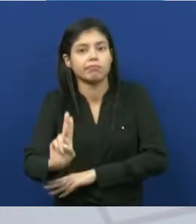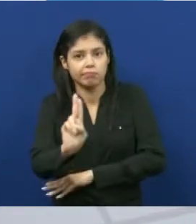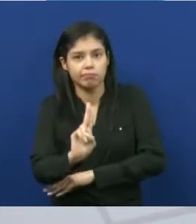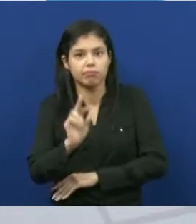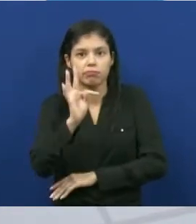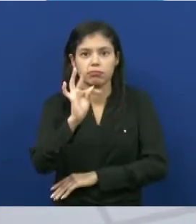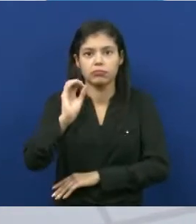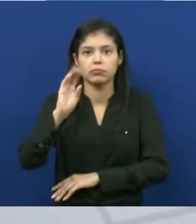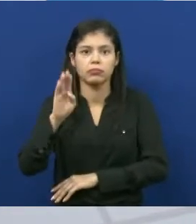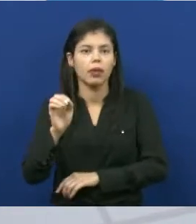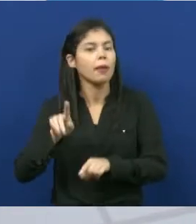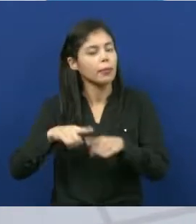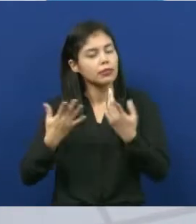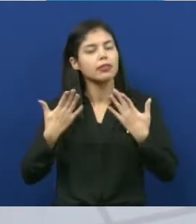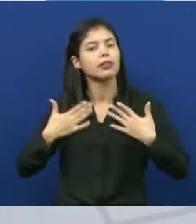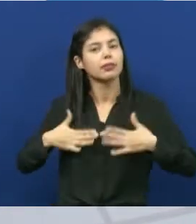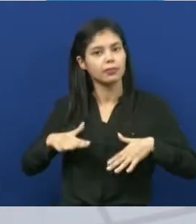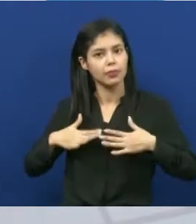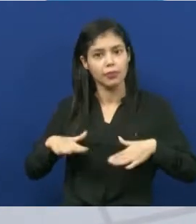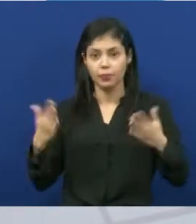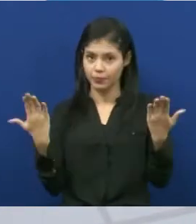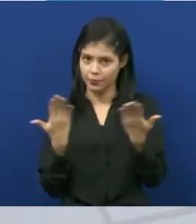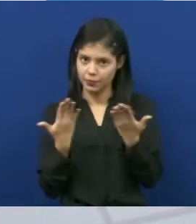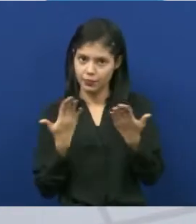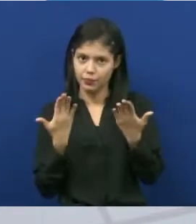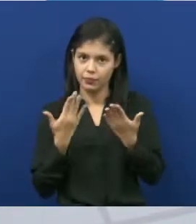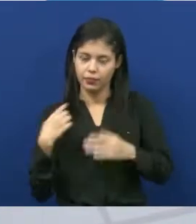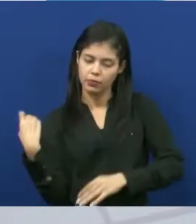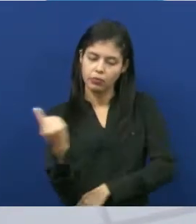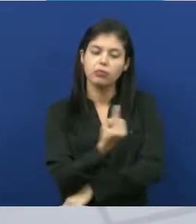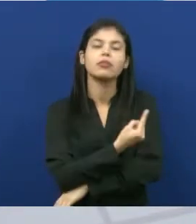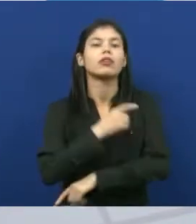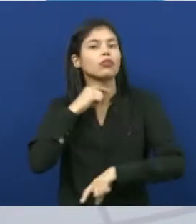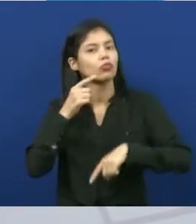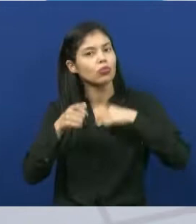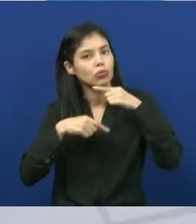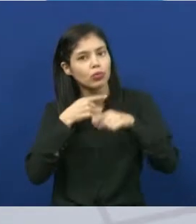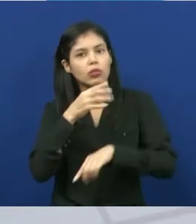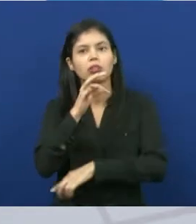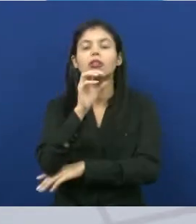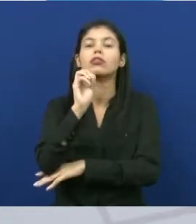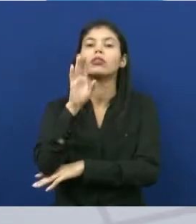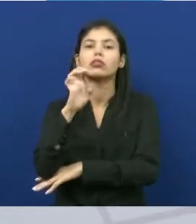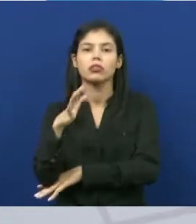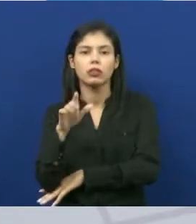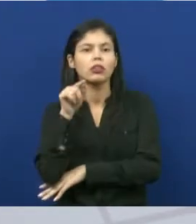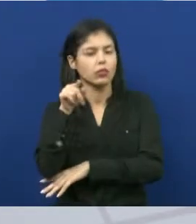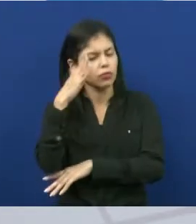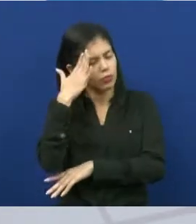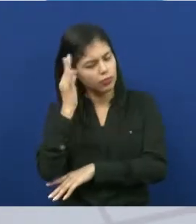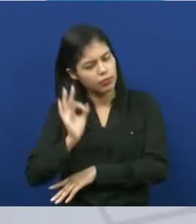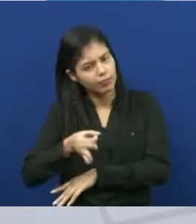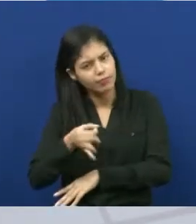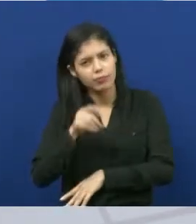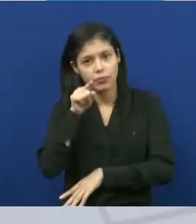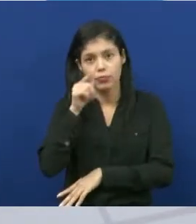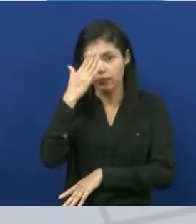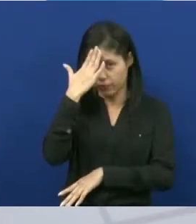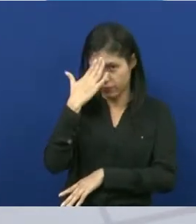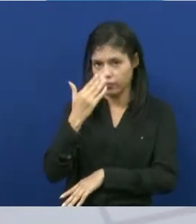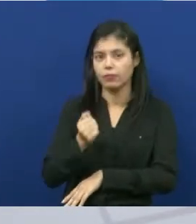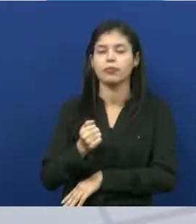be. Mas fica tranquilo, porque hoje nós vamos tirar todas as suas dúvidas sobre o verbo to be. Eu tenho certeza que você